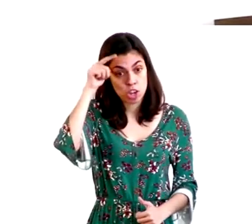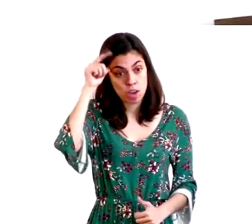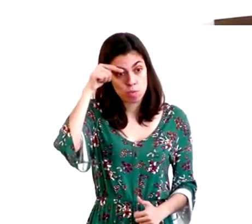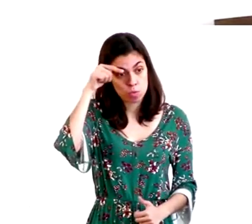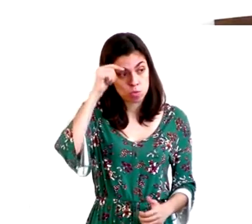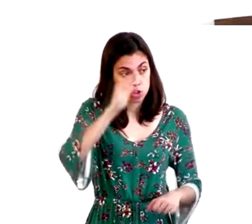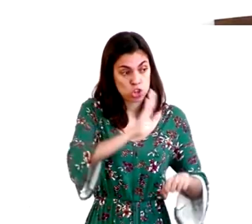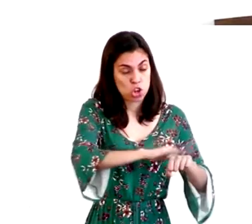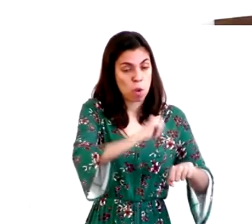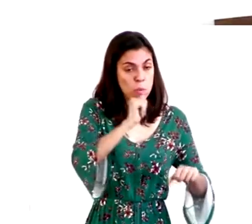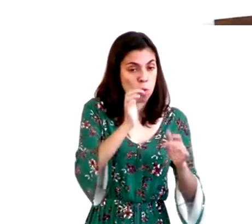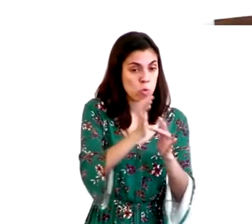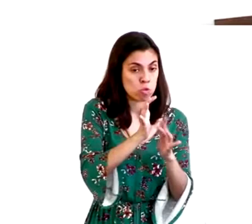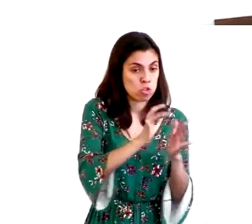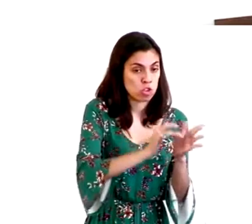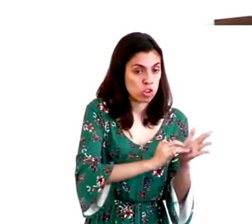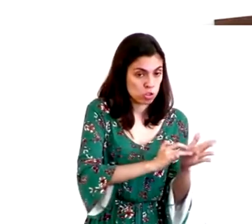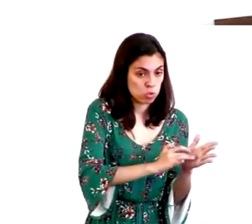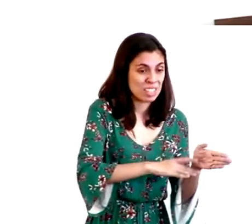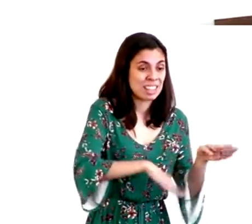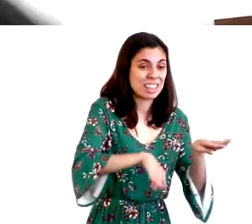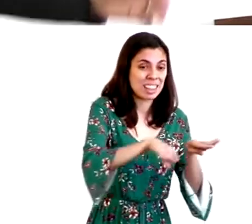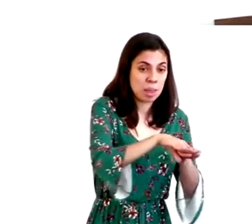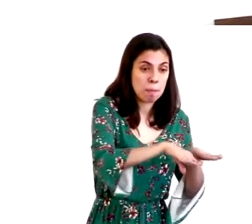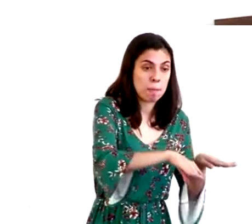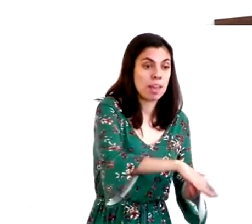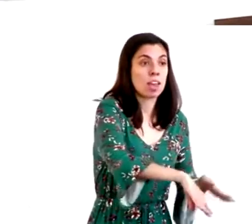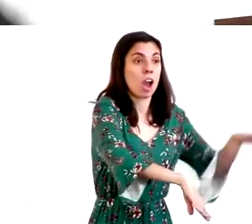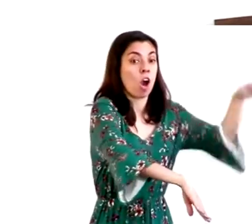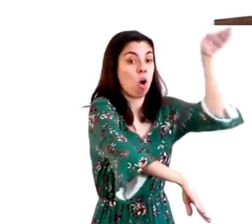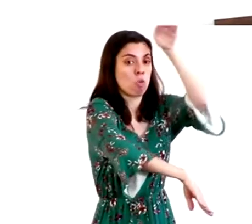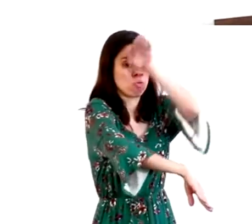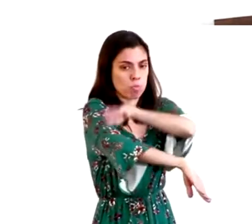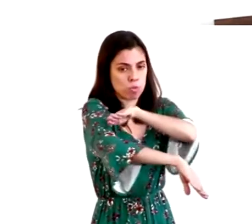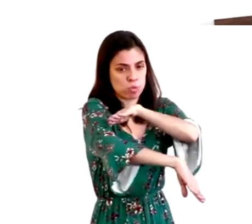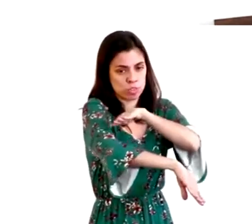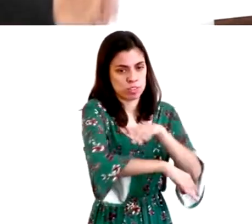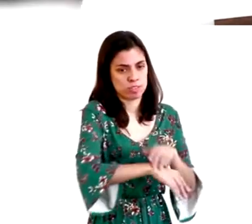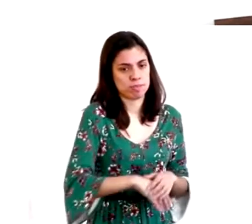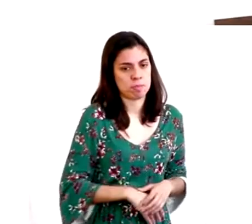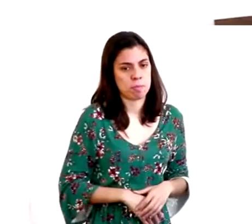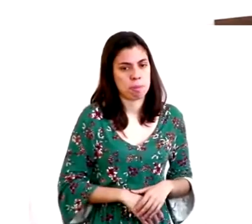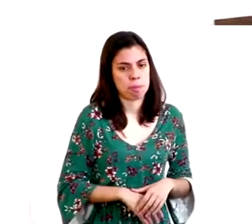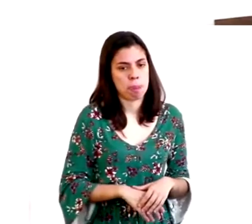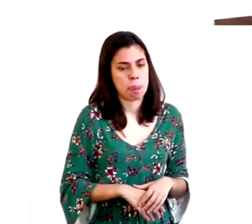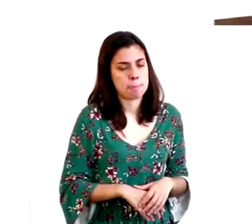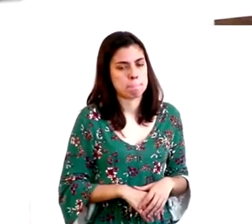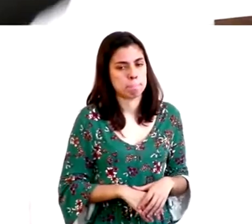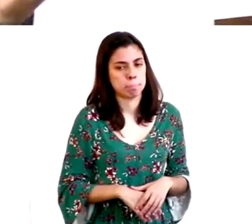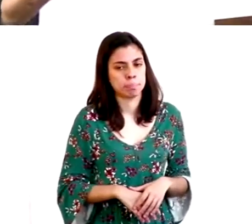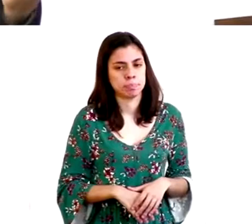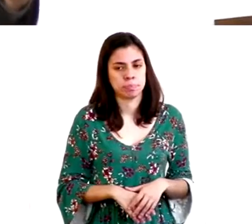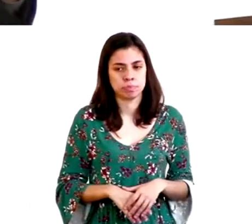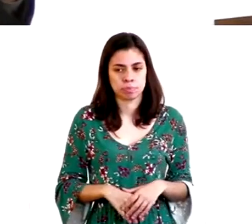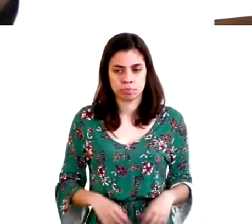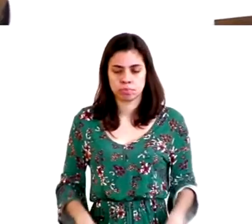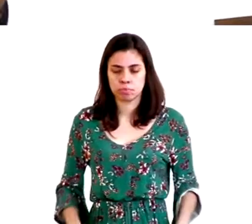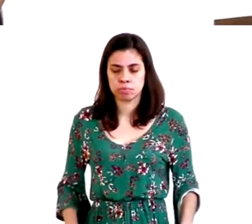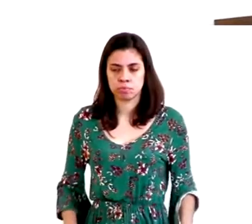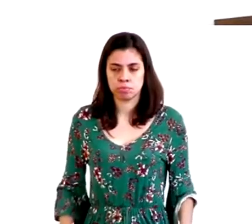muito alto, mostrou-lhe todos os reinos do mundo e a glória deles, e disse: tudo isso te darei se